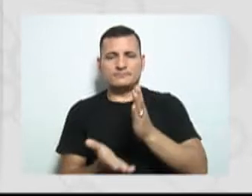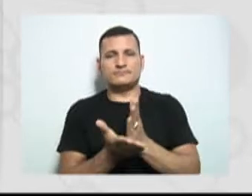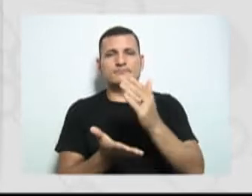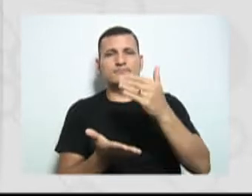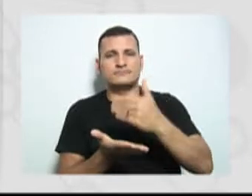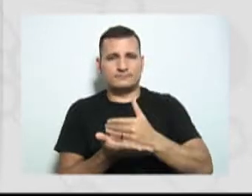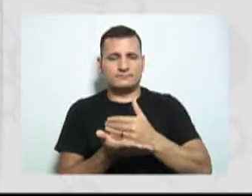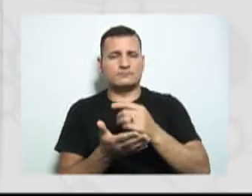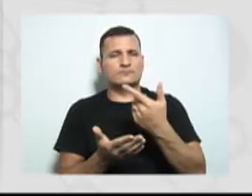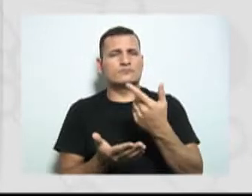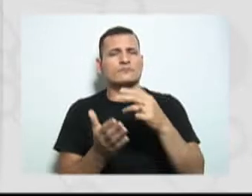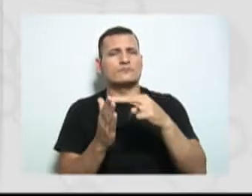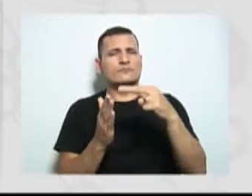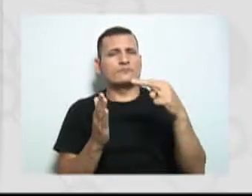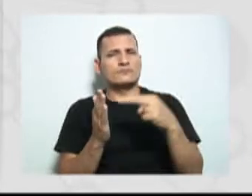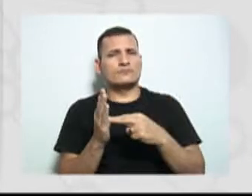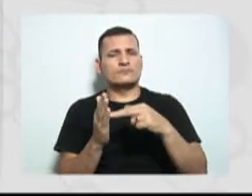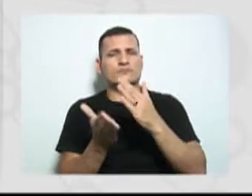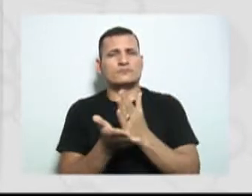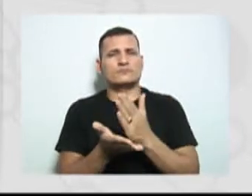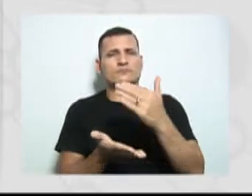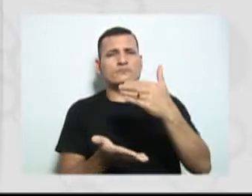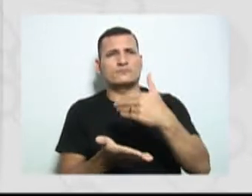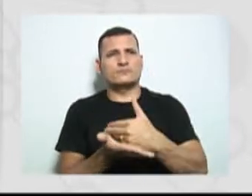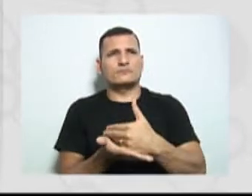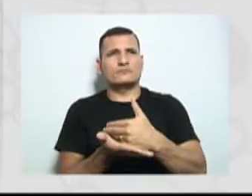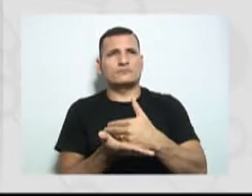rateio para apresentação forte